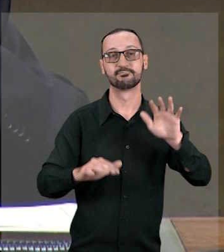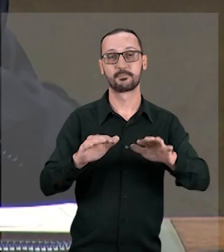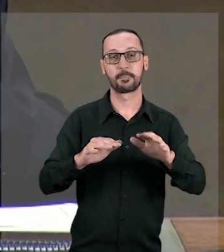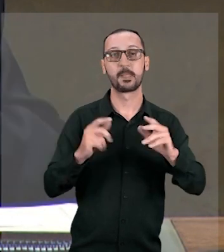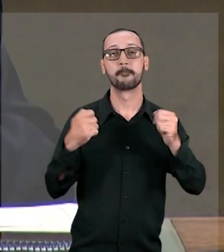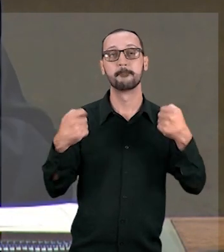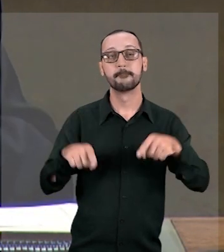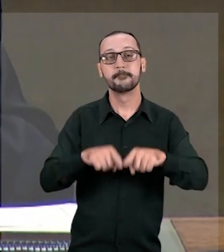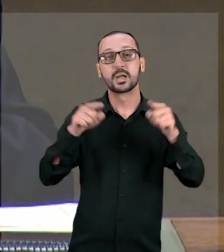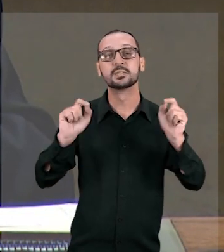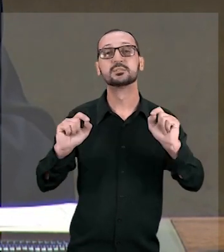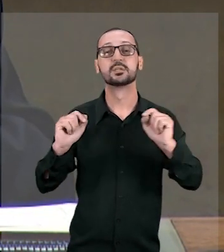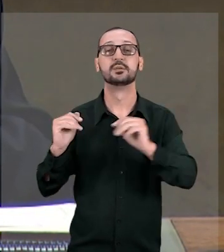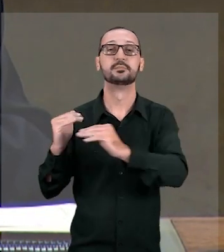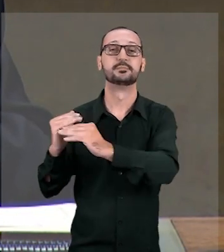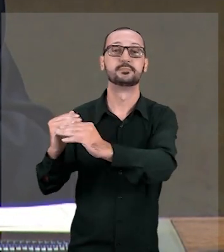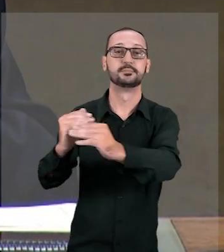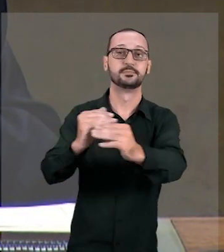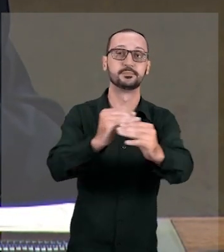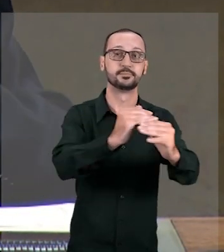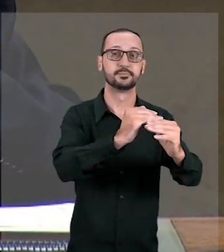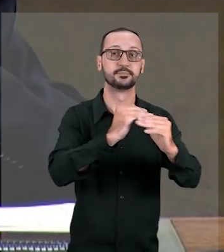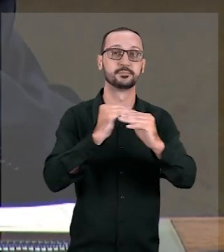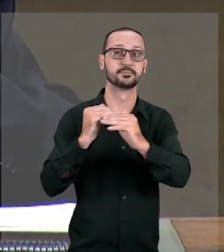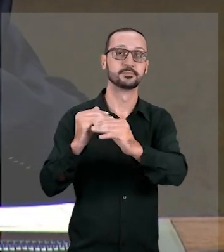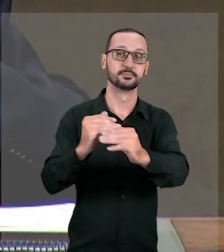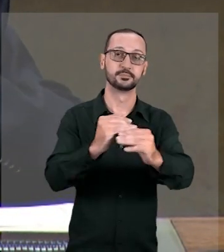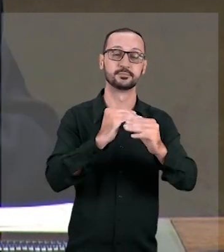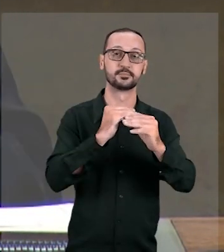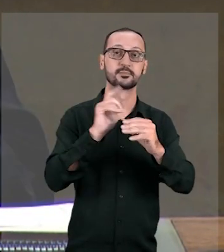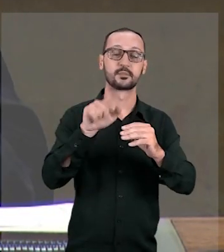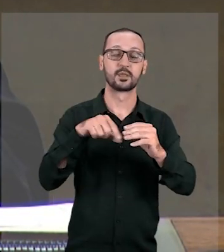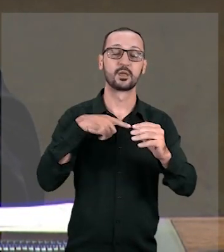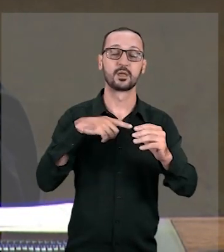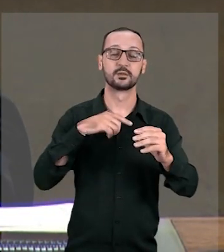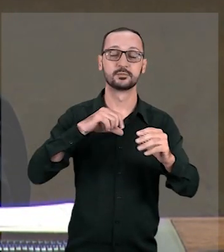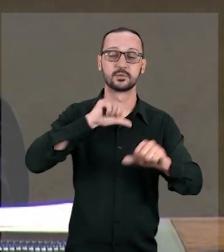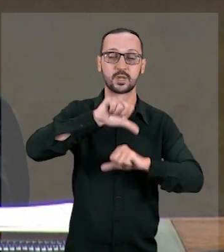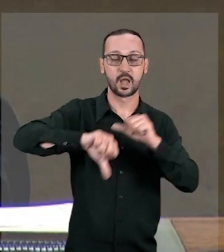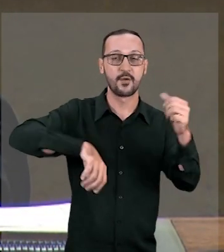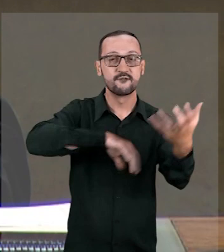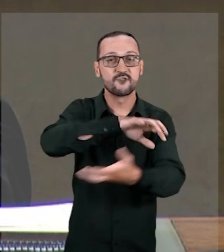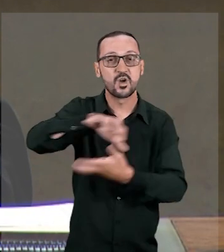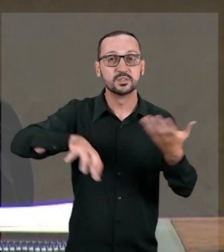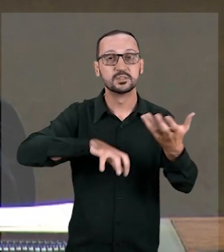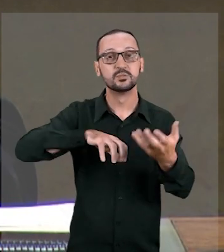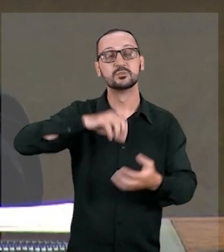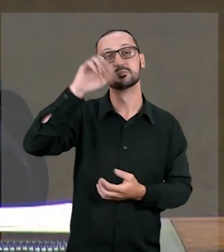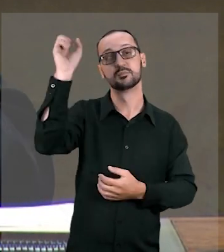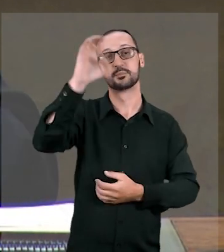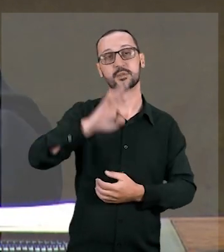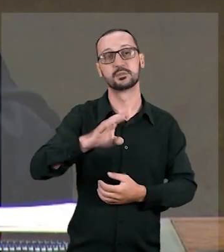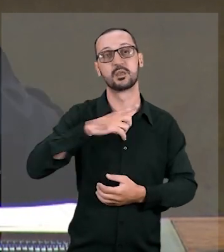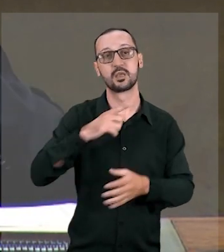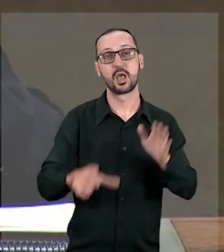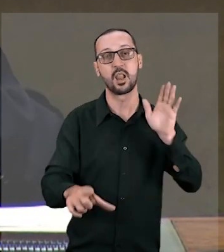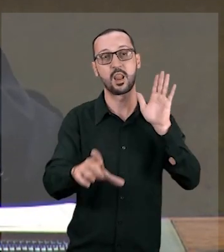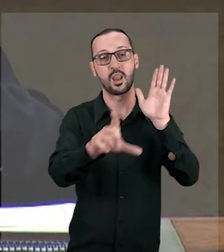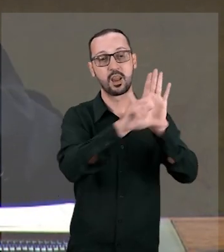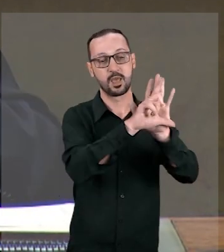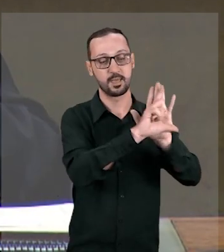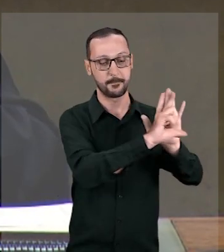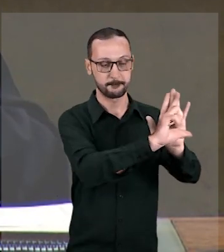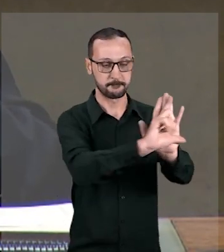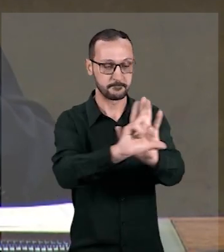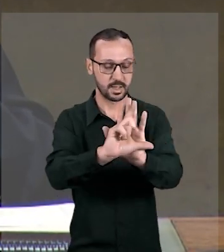mas igualitário. Uma das grandes revoluções brasileiras vai ser a lei valer